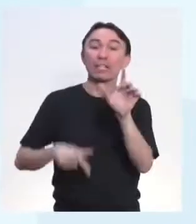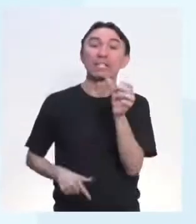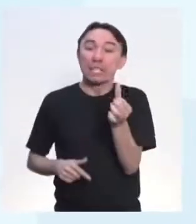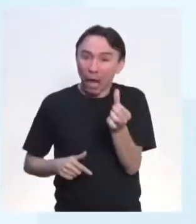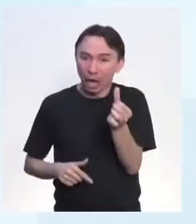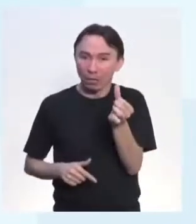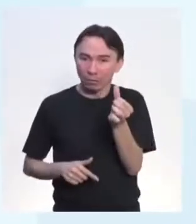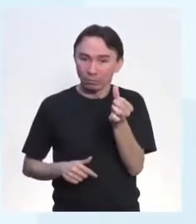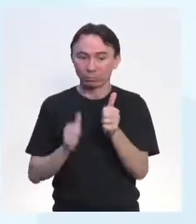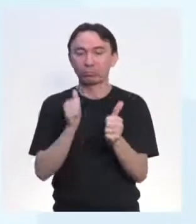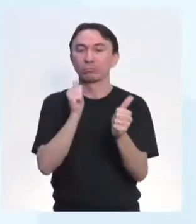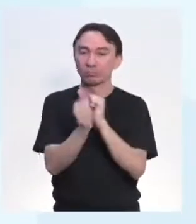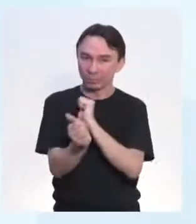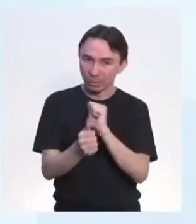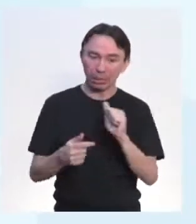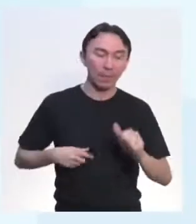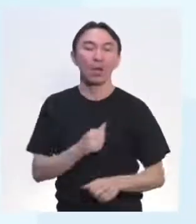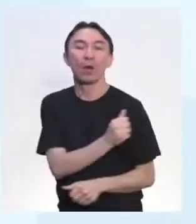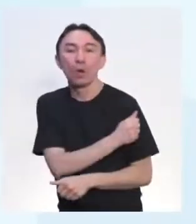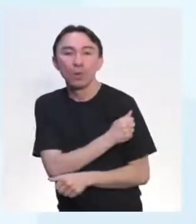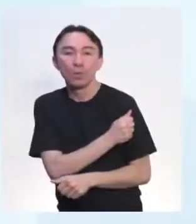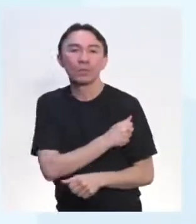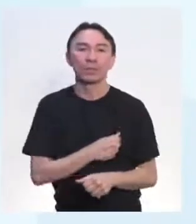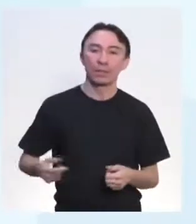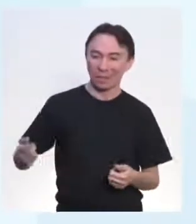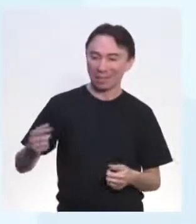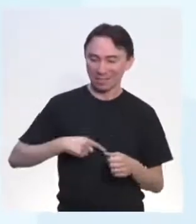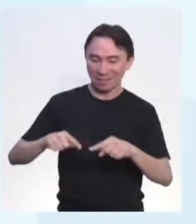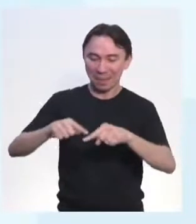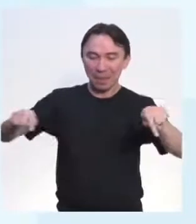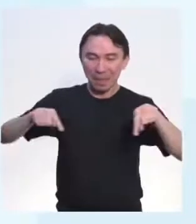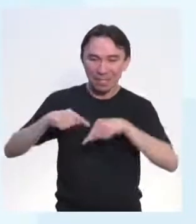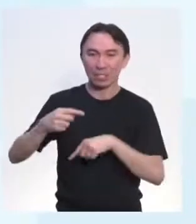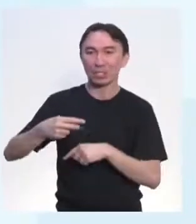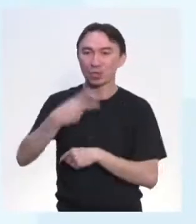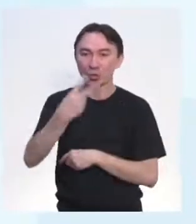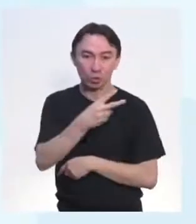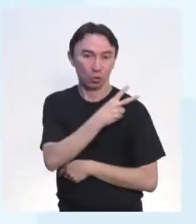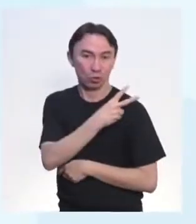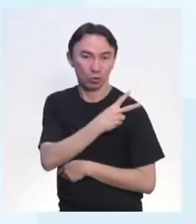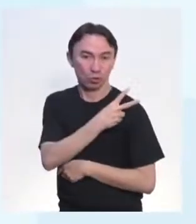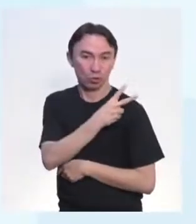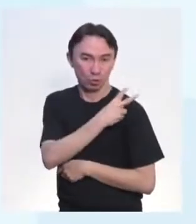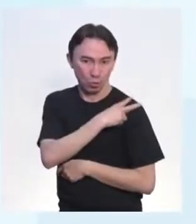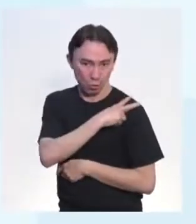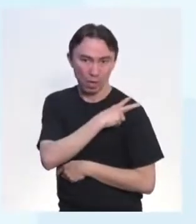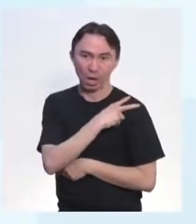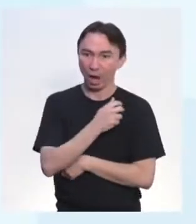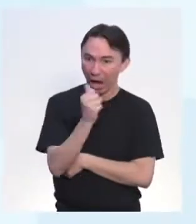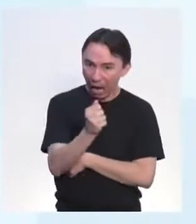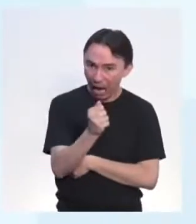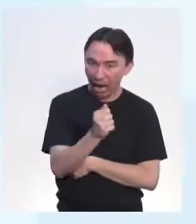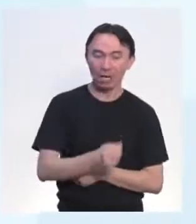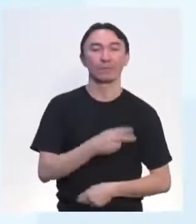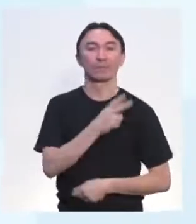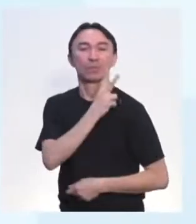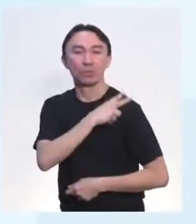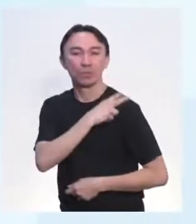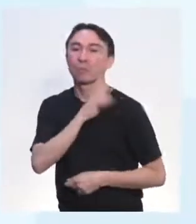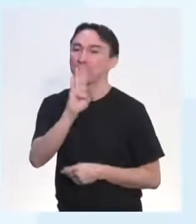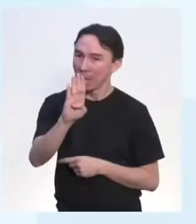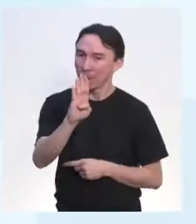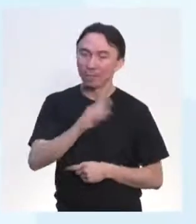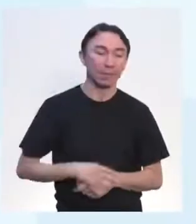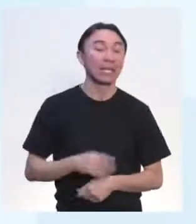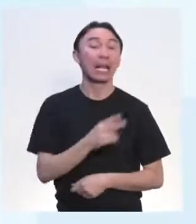da segunda A e da segunda B. Muito bem. Da segunda A, que tem 10